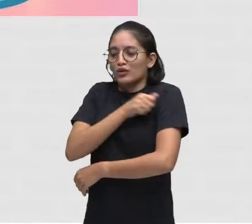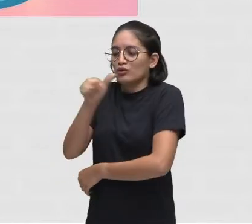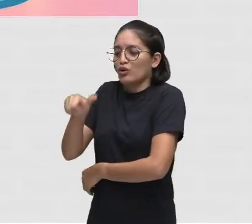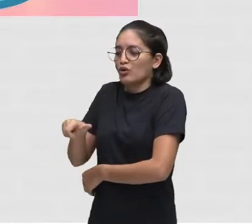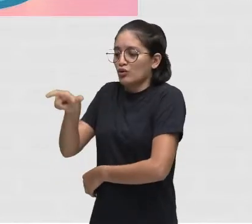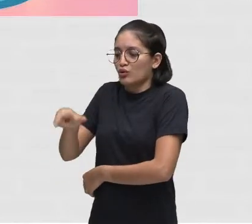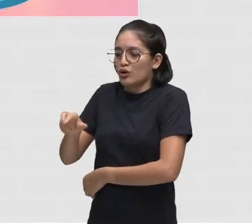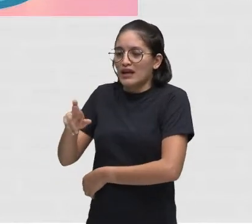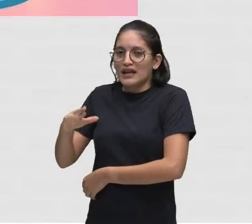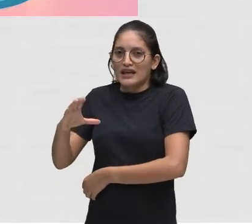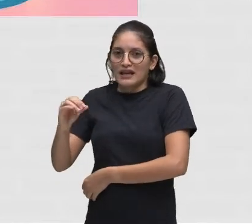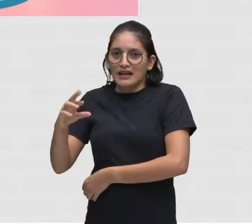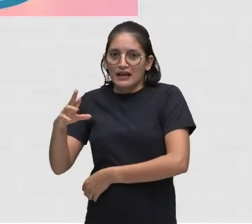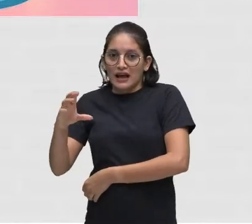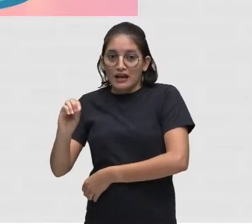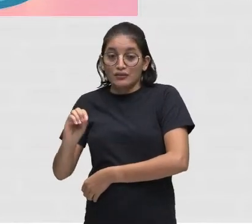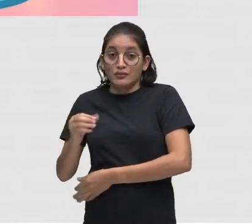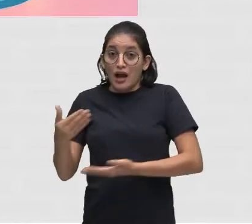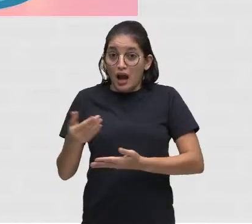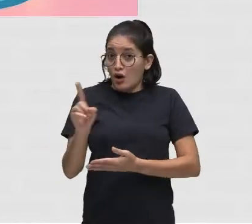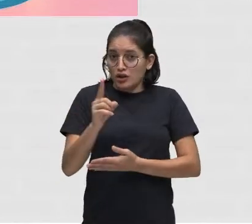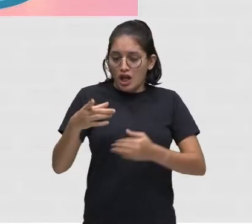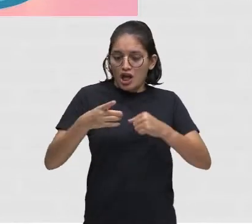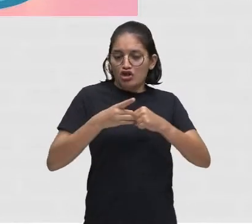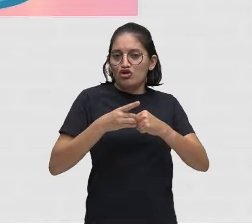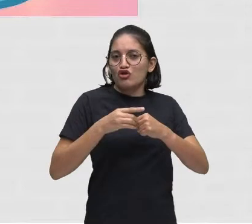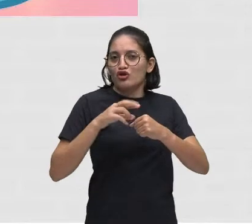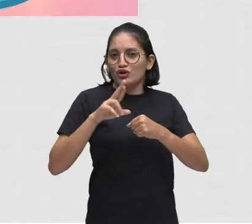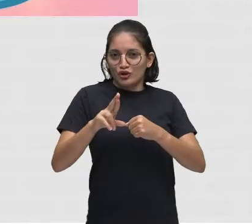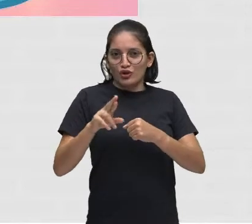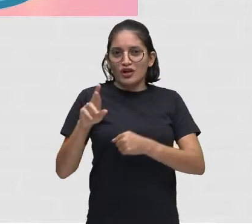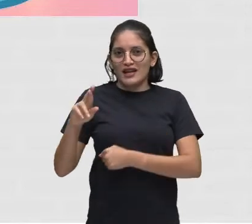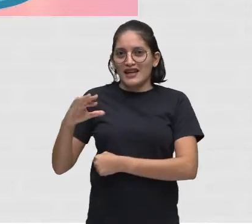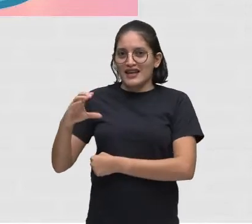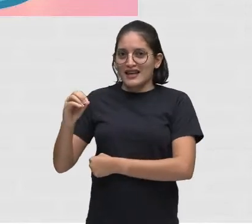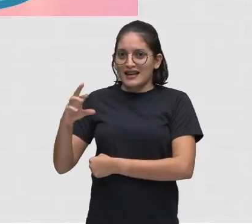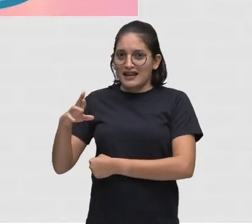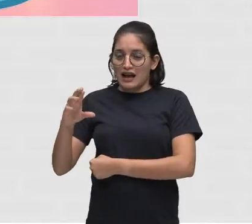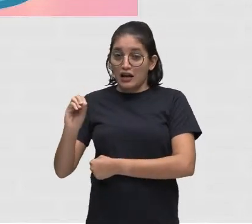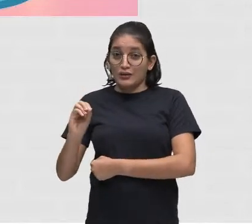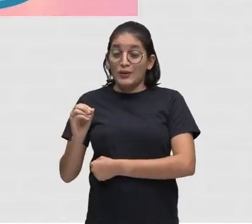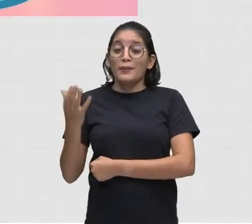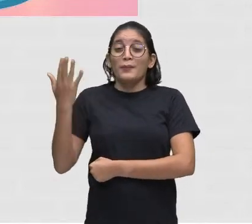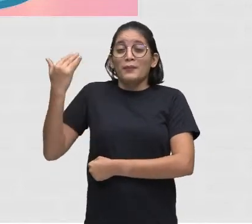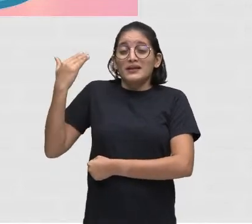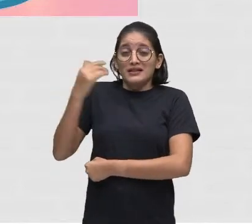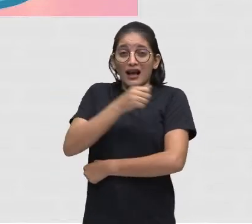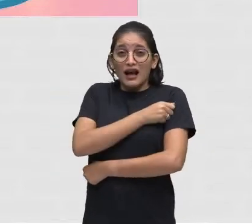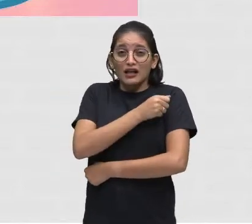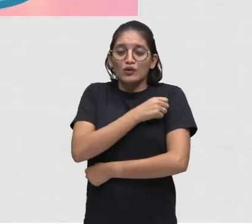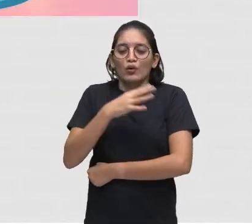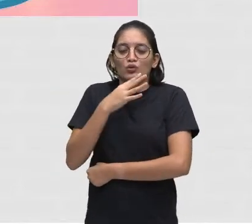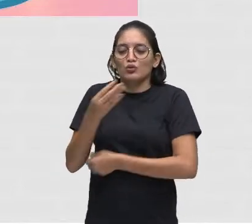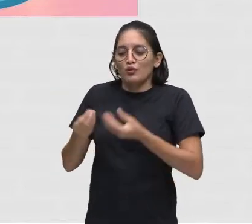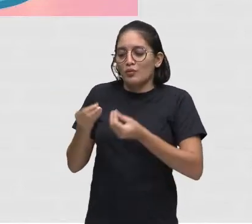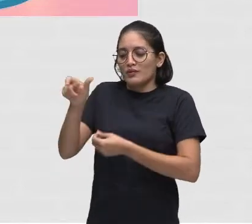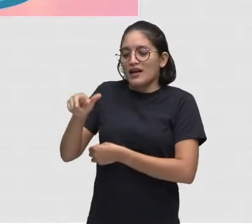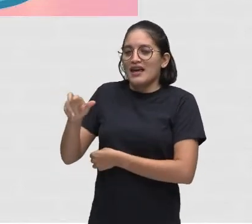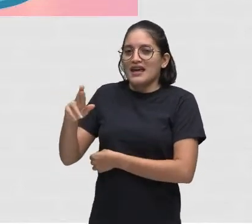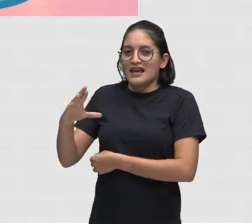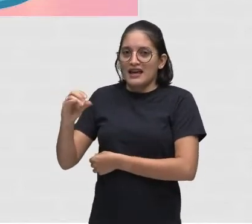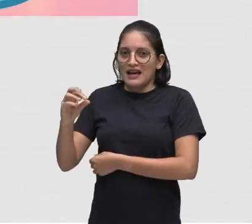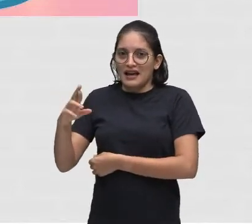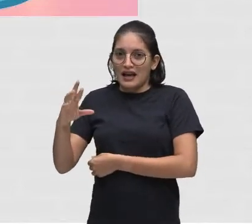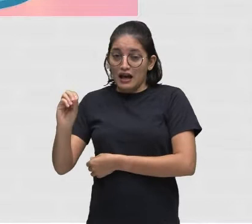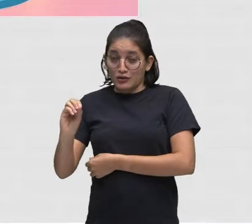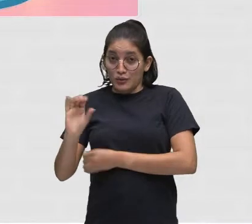era Doutor Ricardo, o seu antigo aluno, mais conhecido como Ricardo. Mas